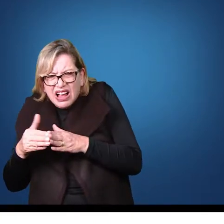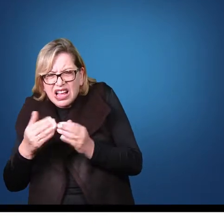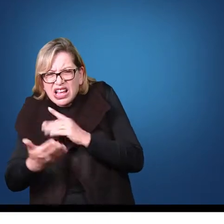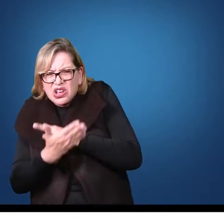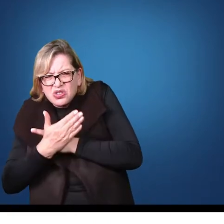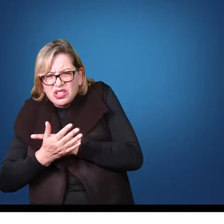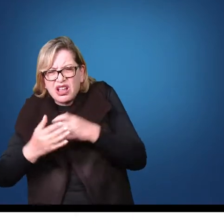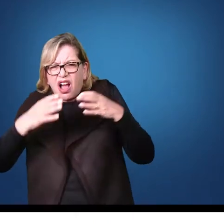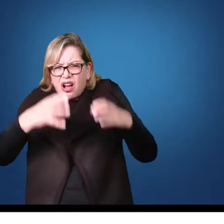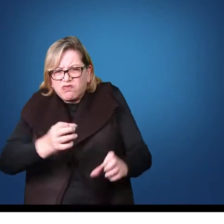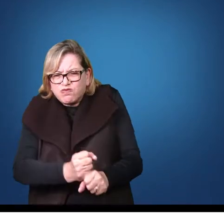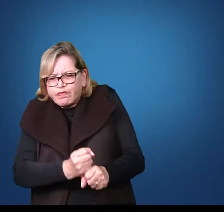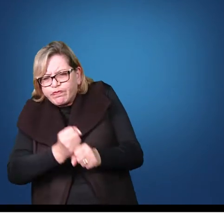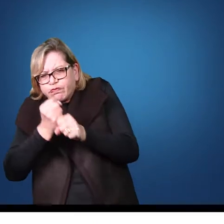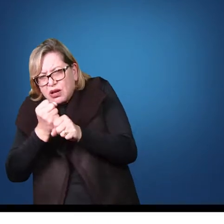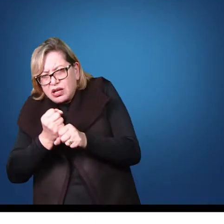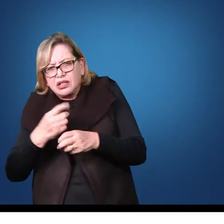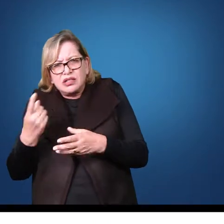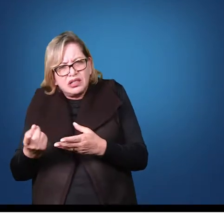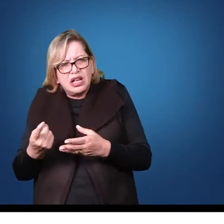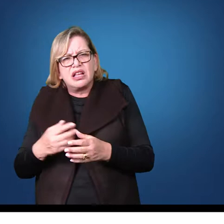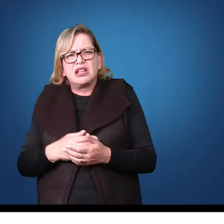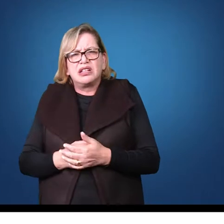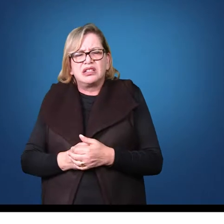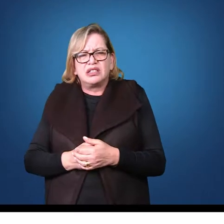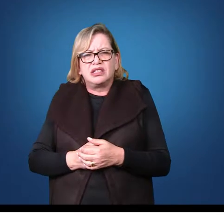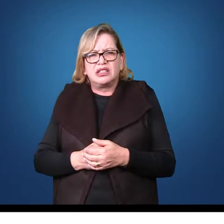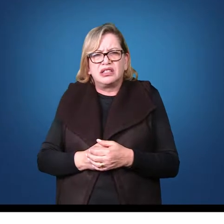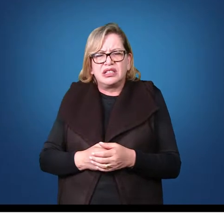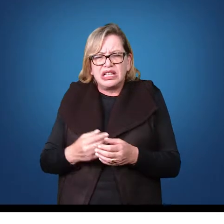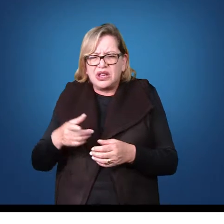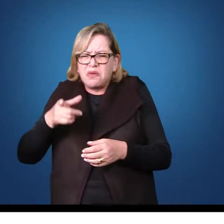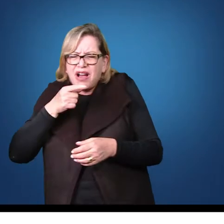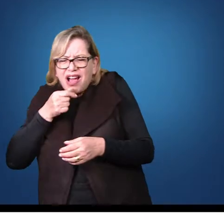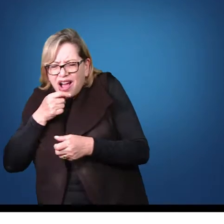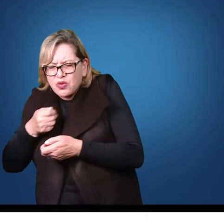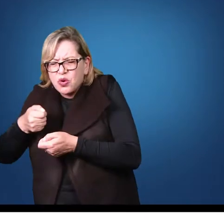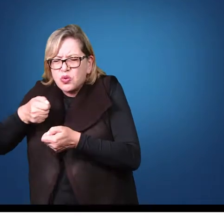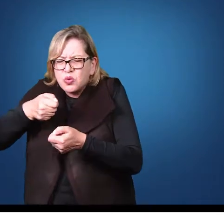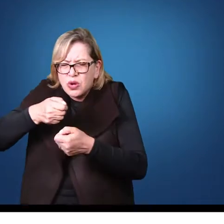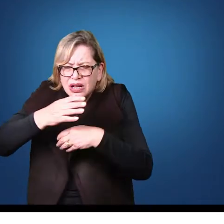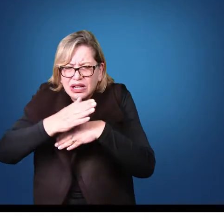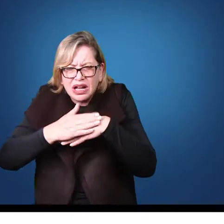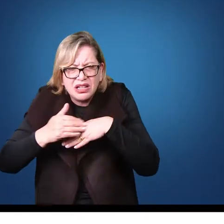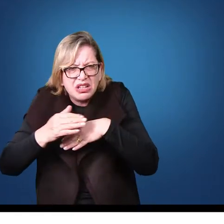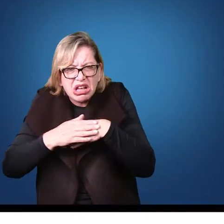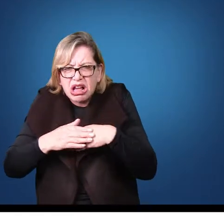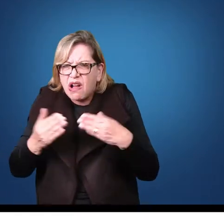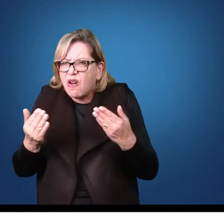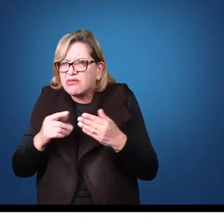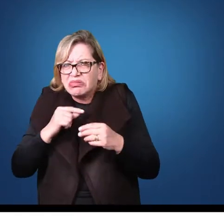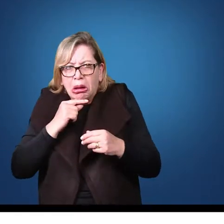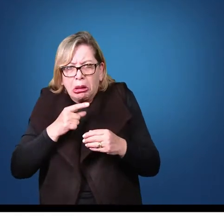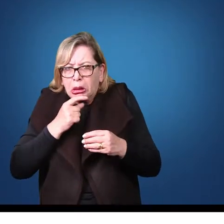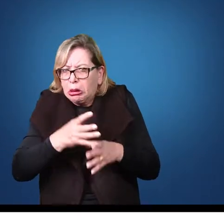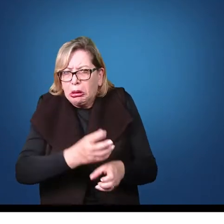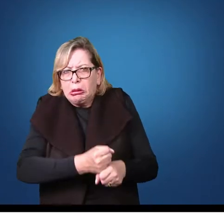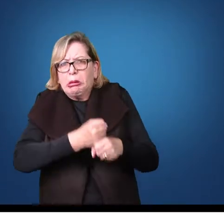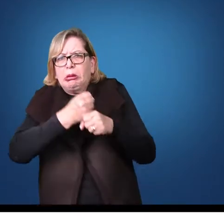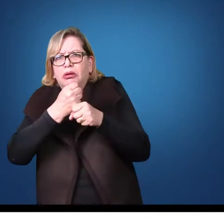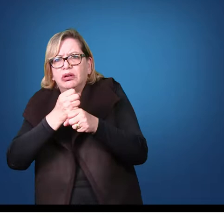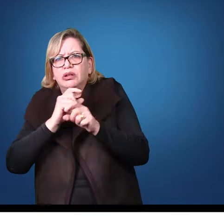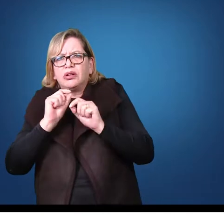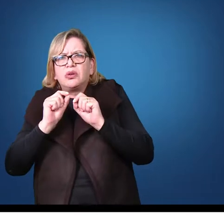tanto amor e agora pra ficar... Tá fazendo isso com a gente? Preguei com tanto carinho e agora não me quer sair. Por que